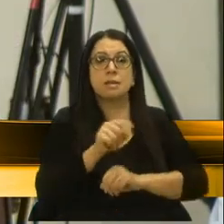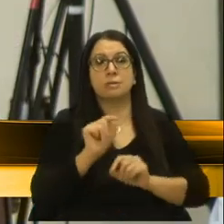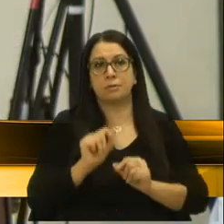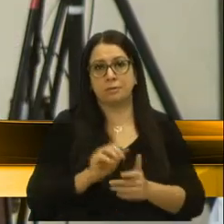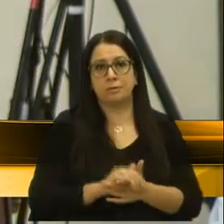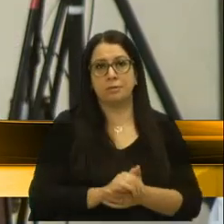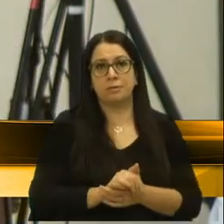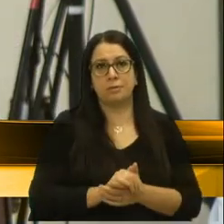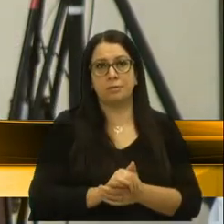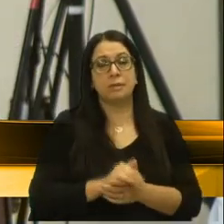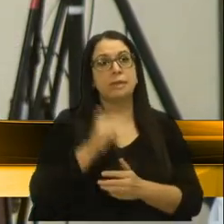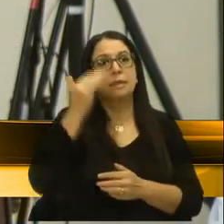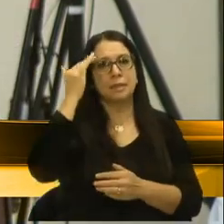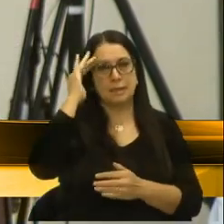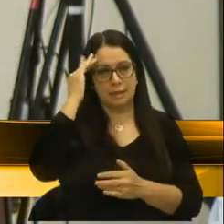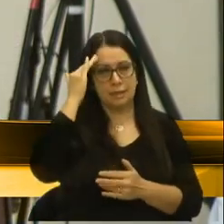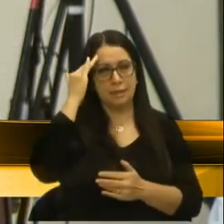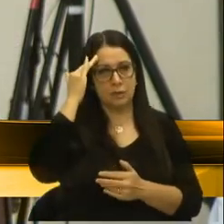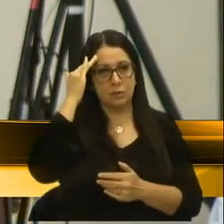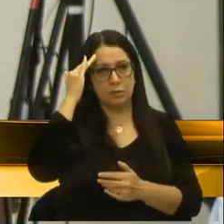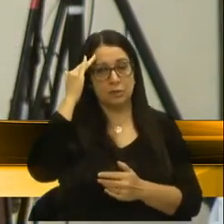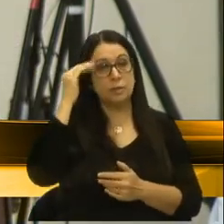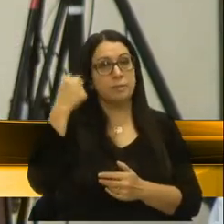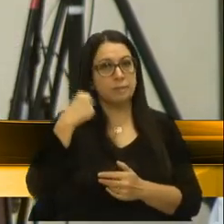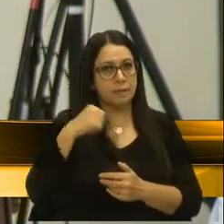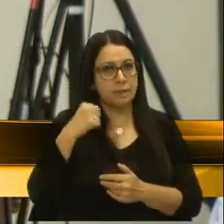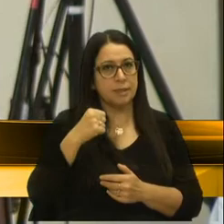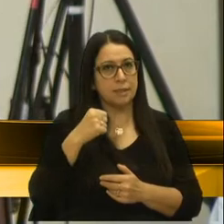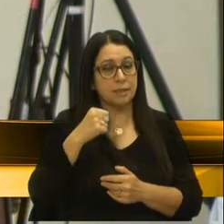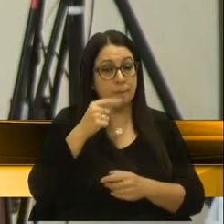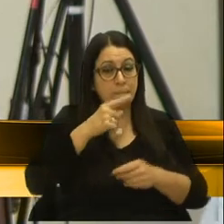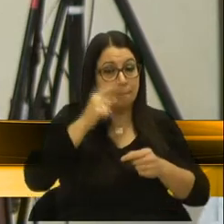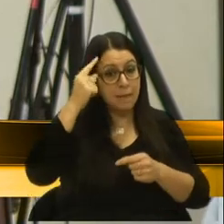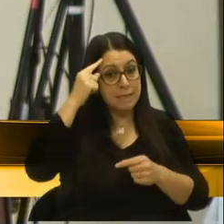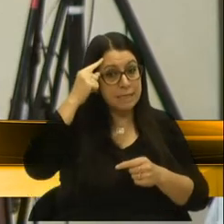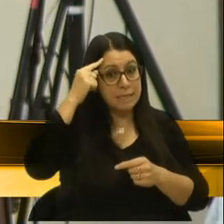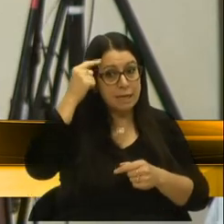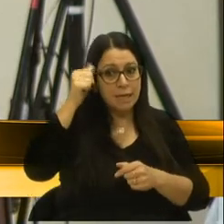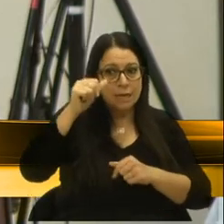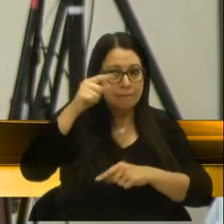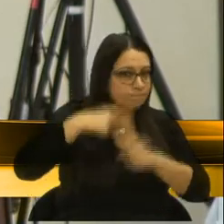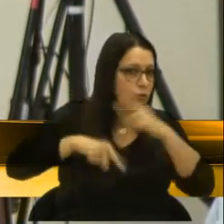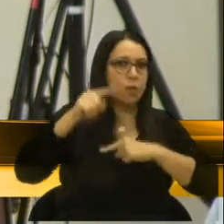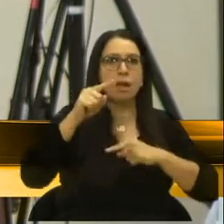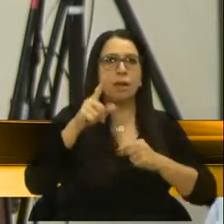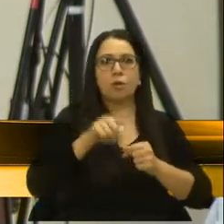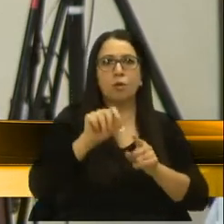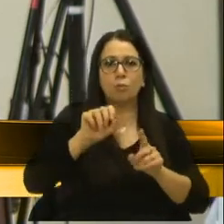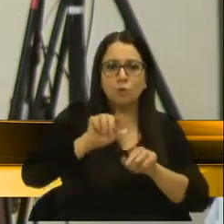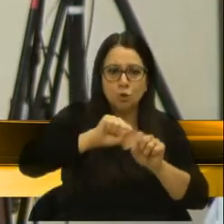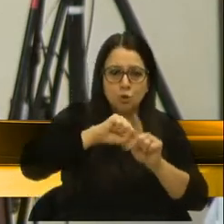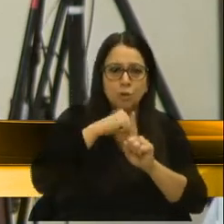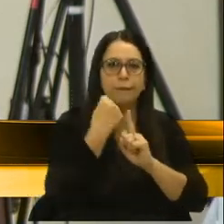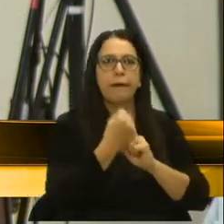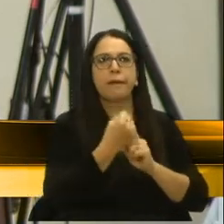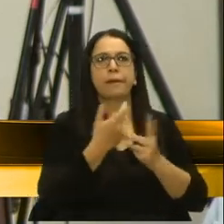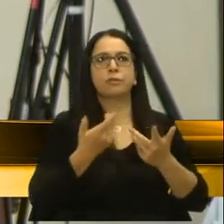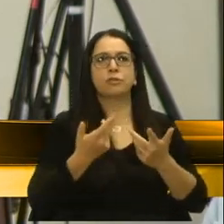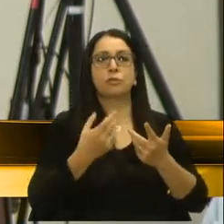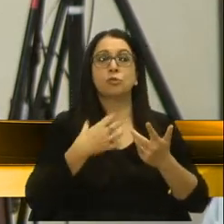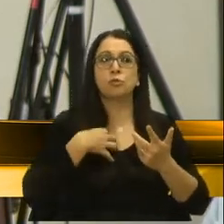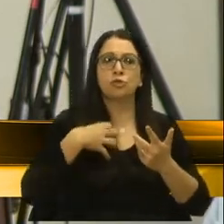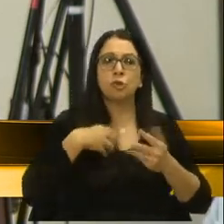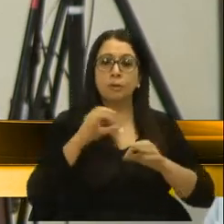aspecto, entendendo que a gente precisa se reestruturar como sociedade, como forma